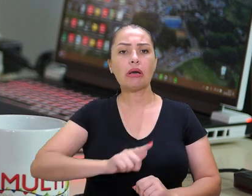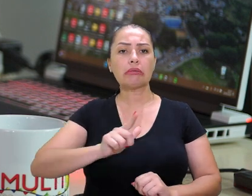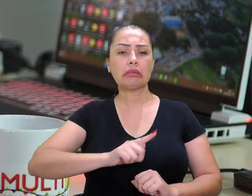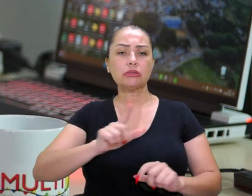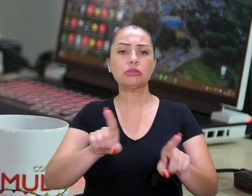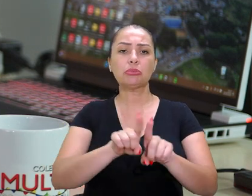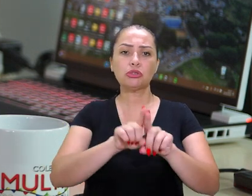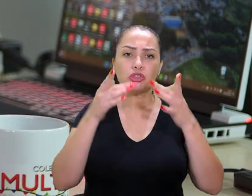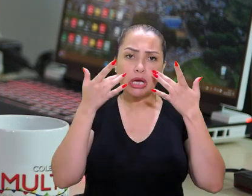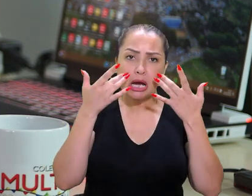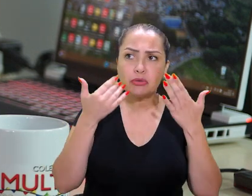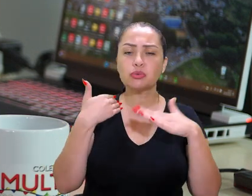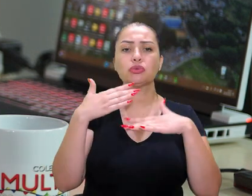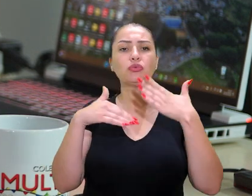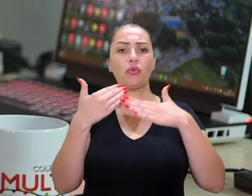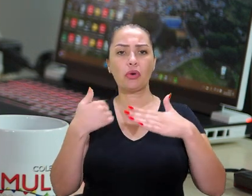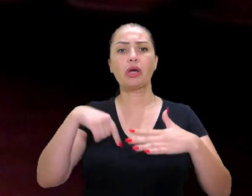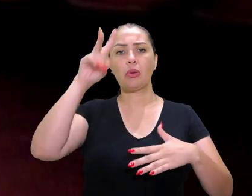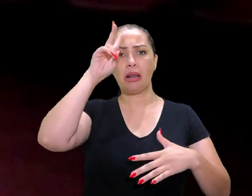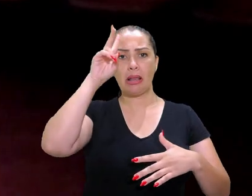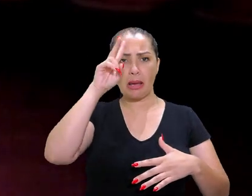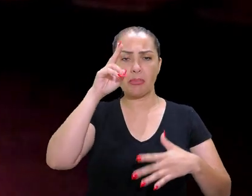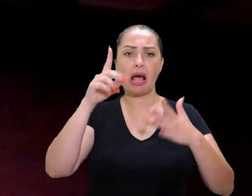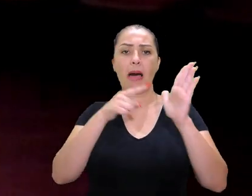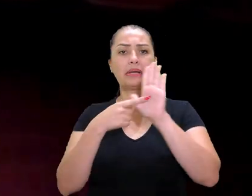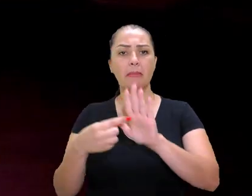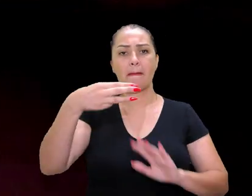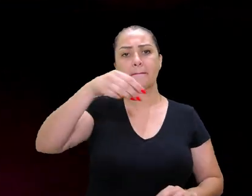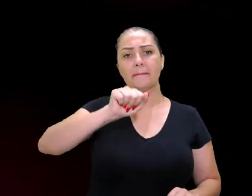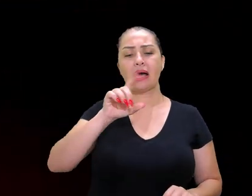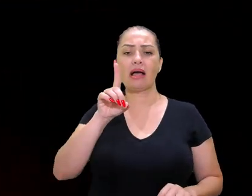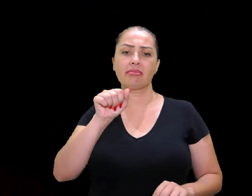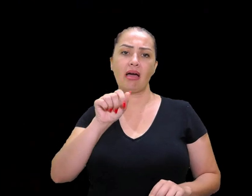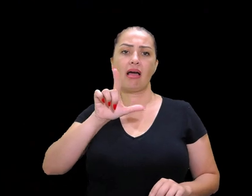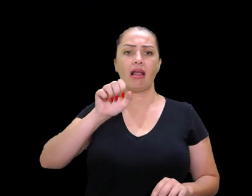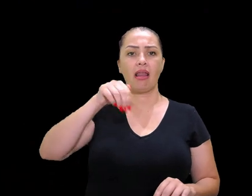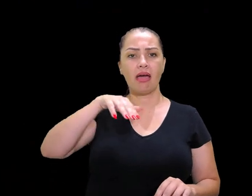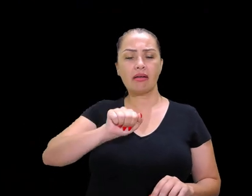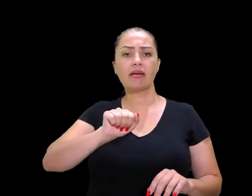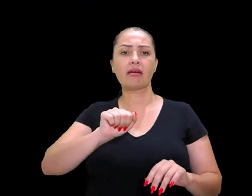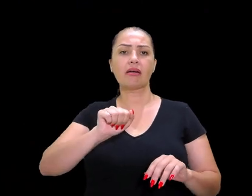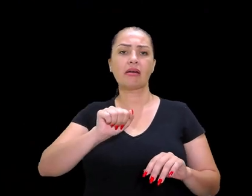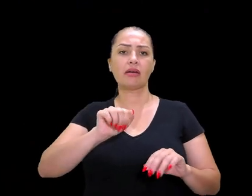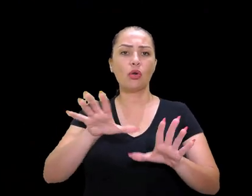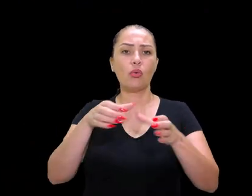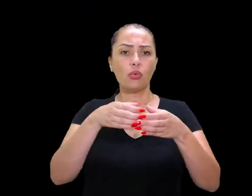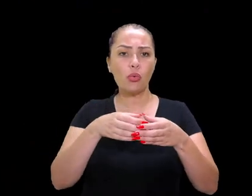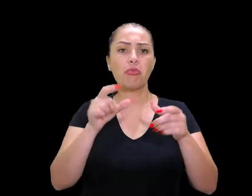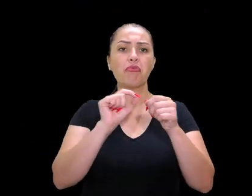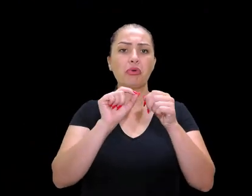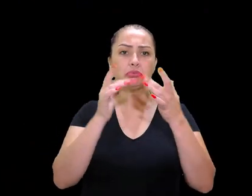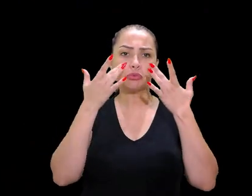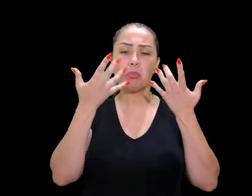ali. Me recordo o espetáculo Madalena, né, que o pessoal ali fez toda uma dramaturgia muito interessante,